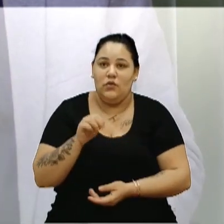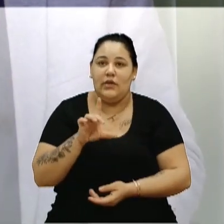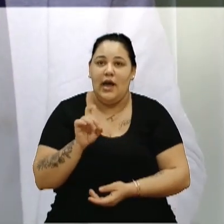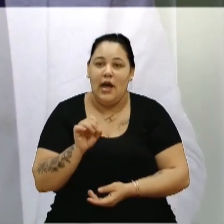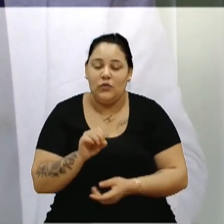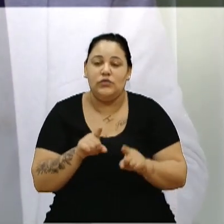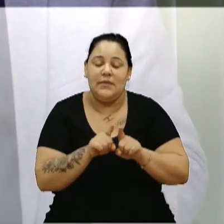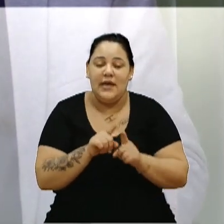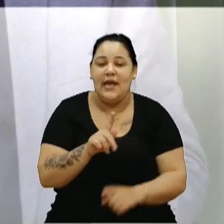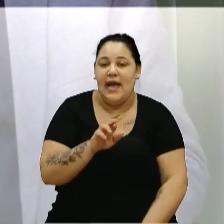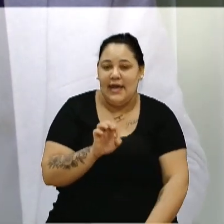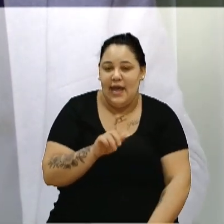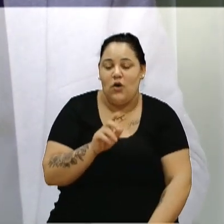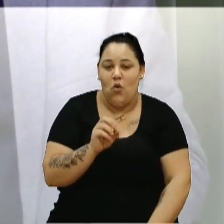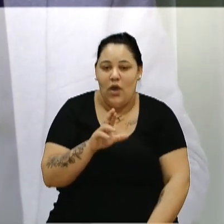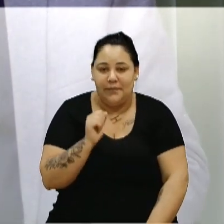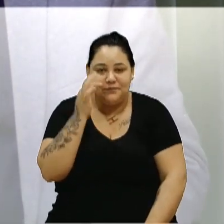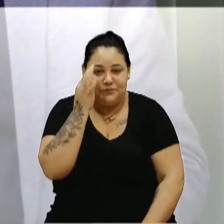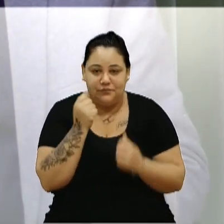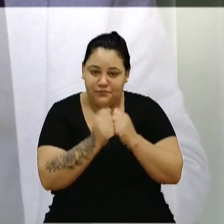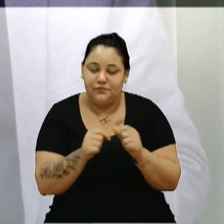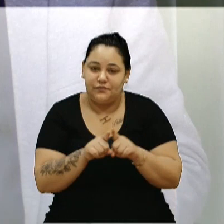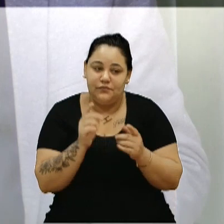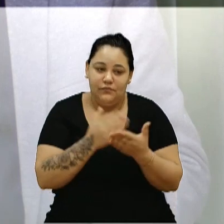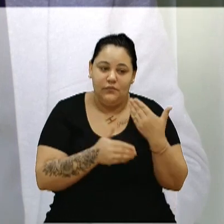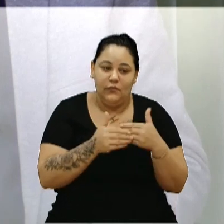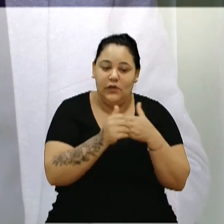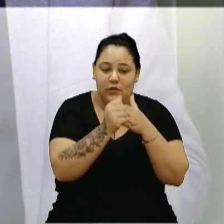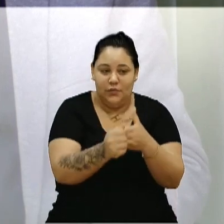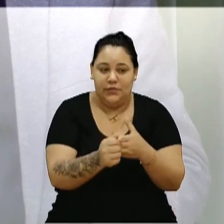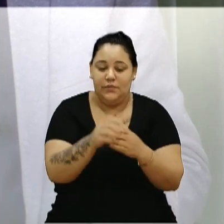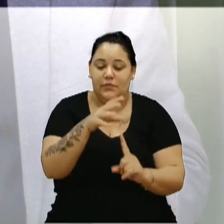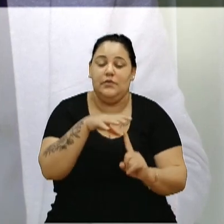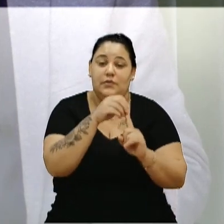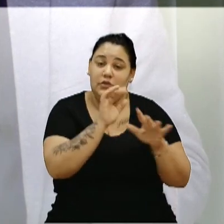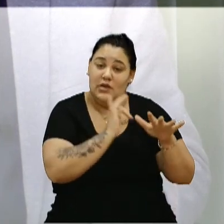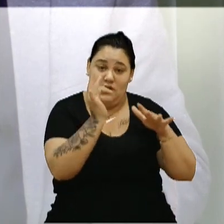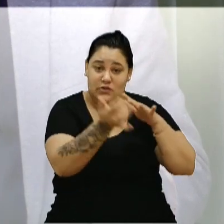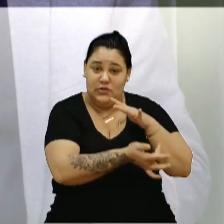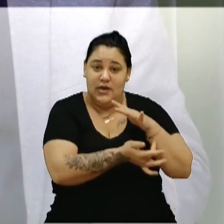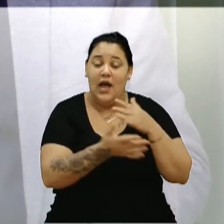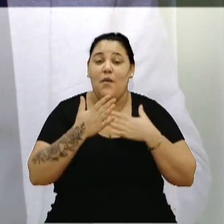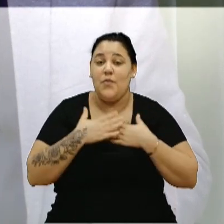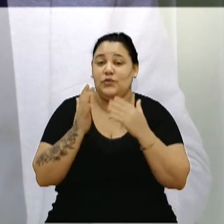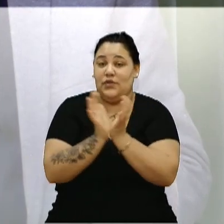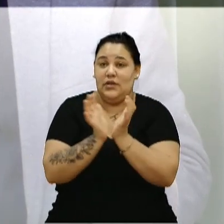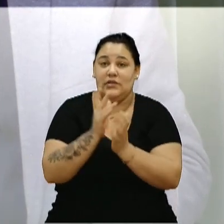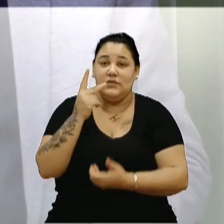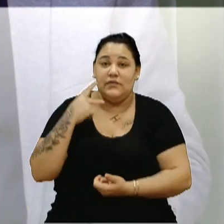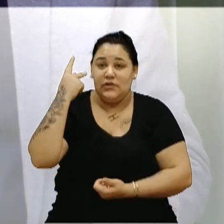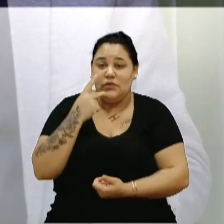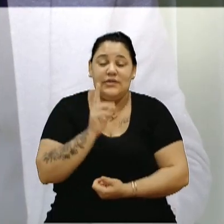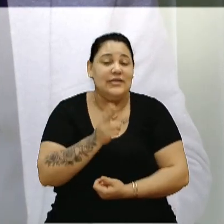Grégora, que está aqui conosco também. A todos que nos acompanham, inclusive pelas redes sociais, aos meus colegas vereadores,